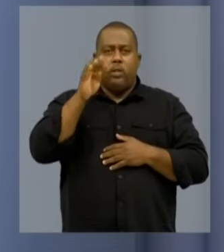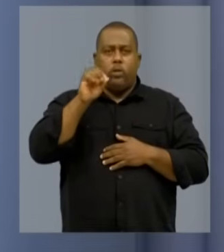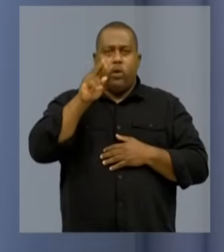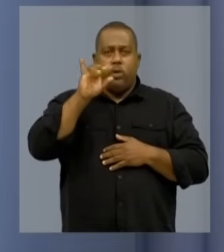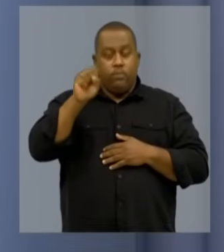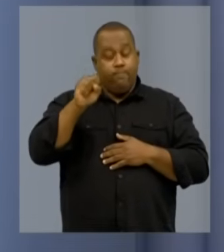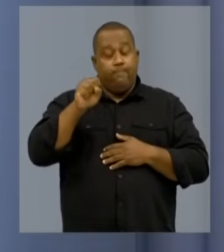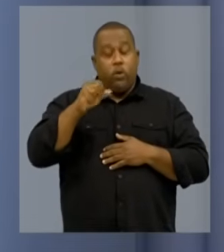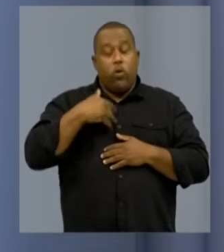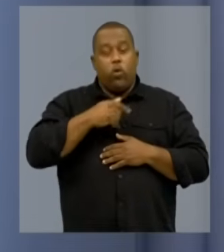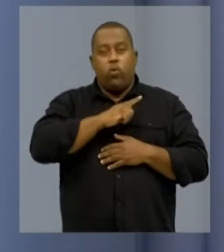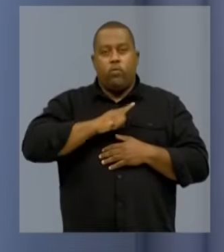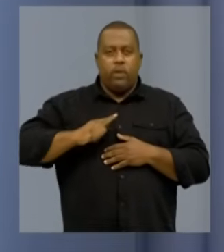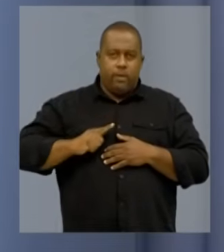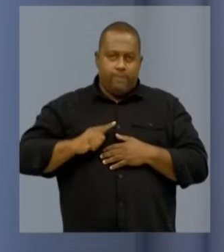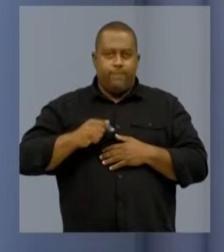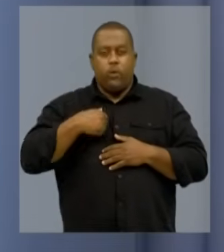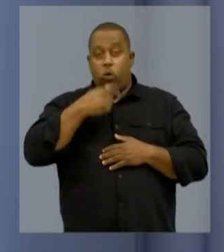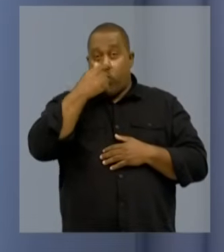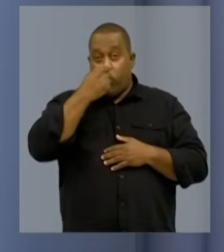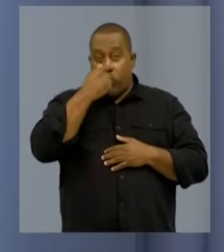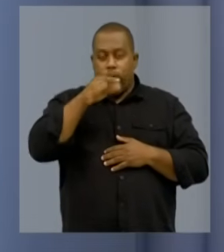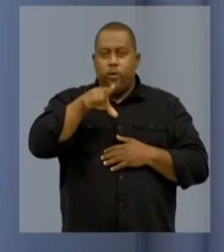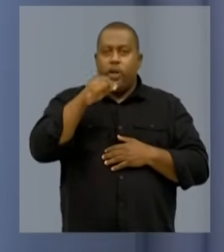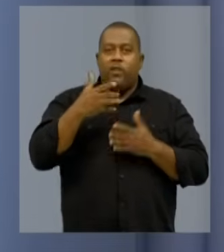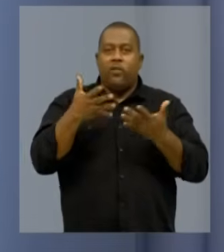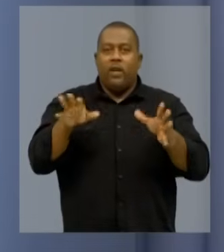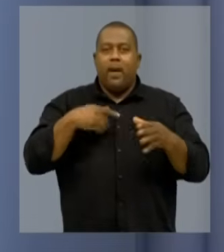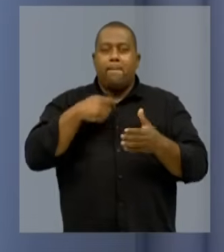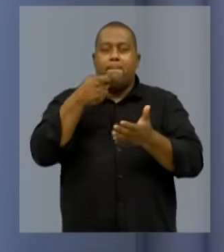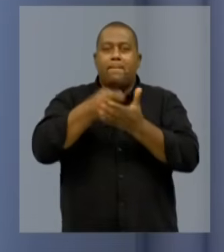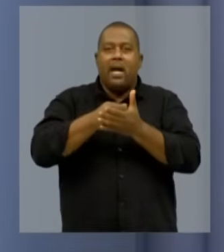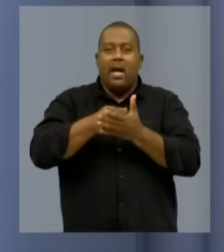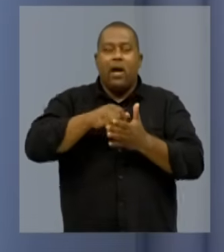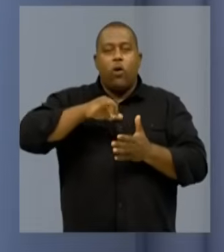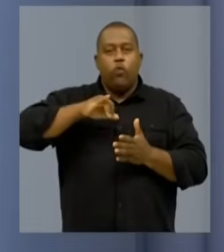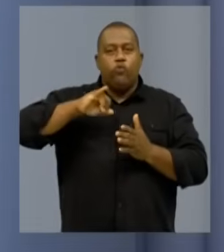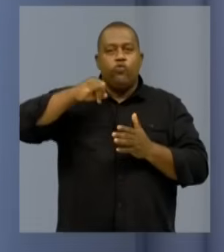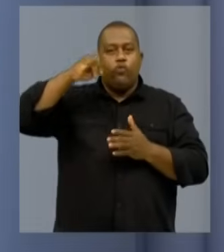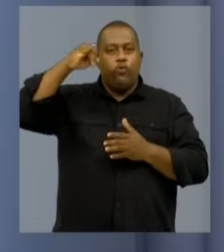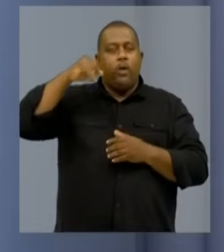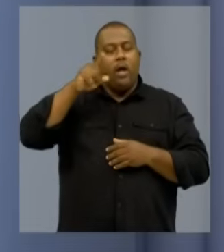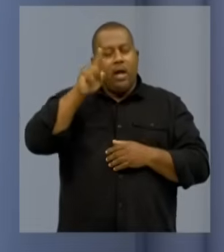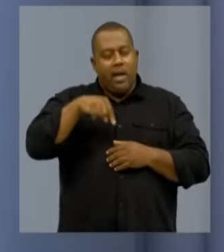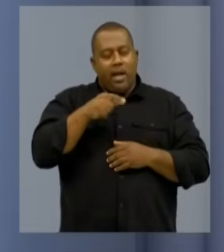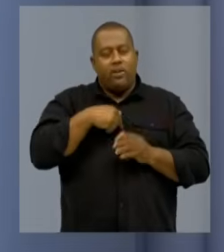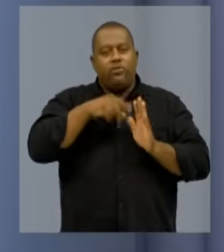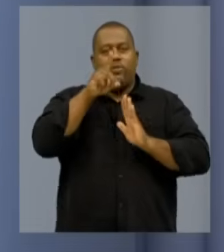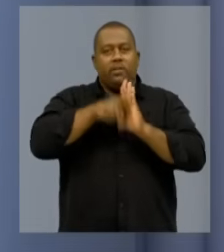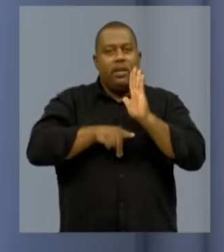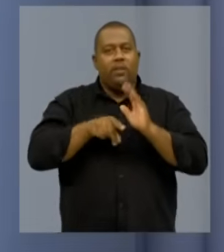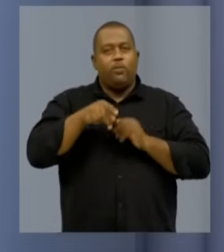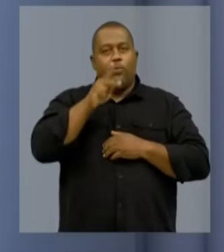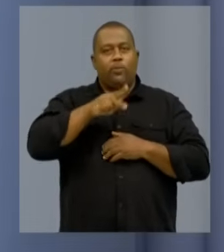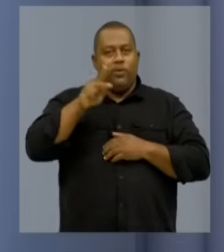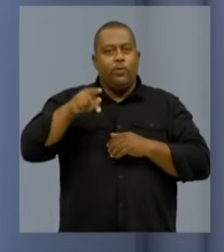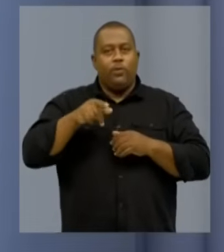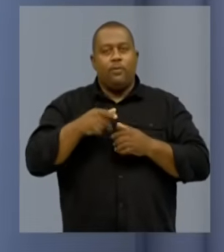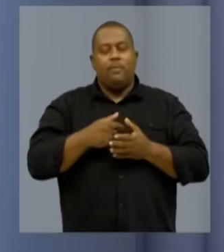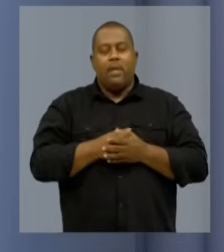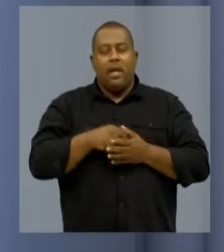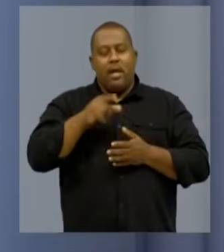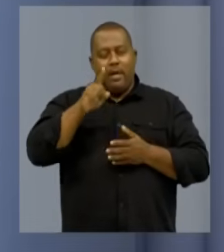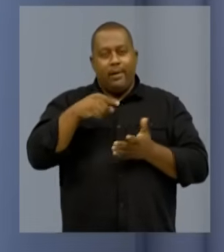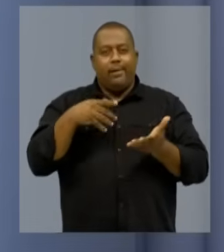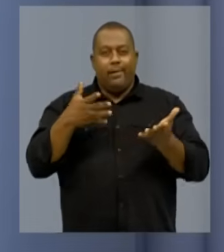Costa escolheu não pagar os juros, que é direito dos professores. E, obviamente, que isso é